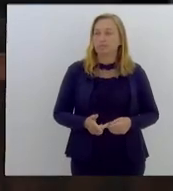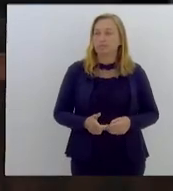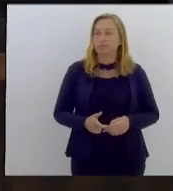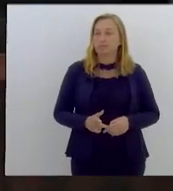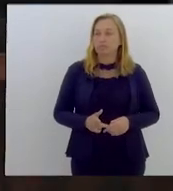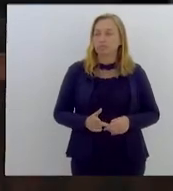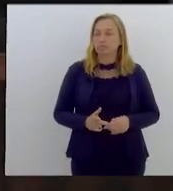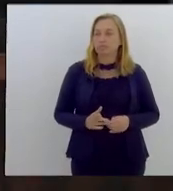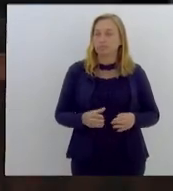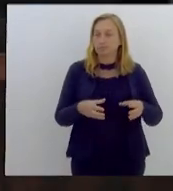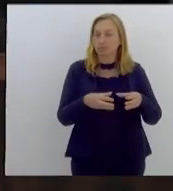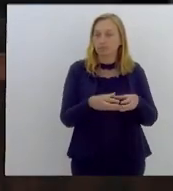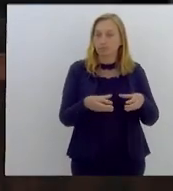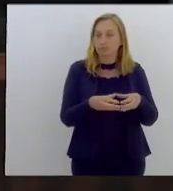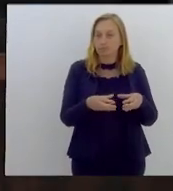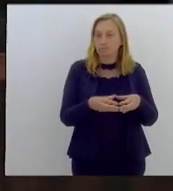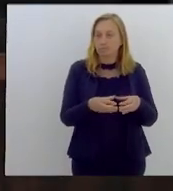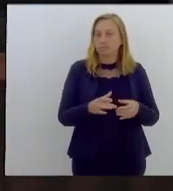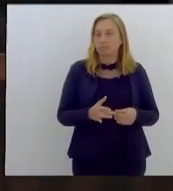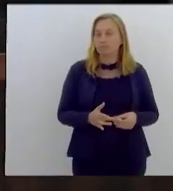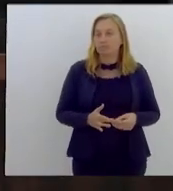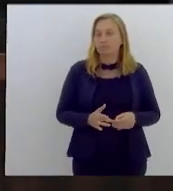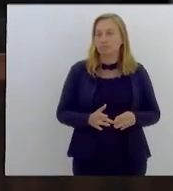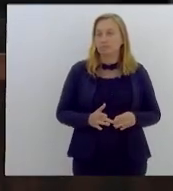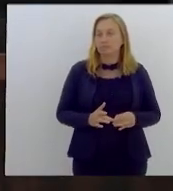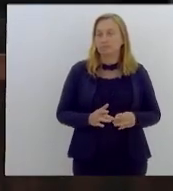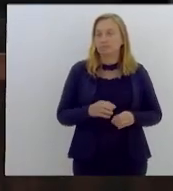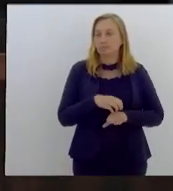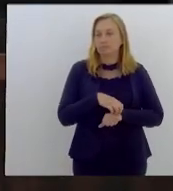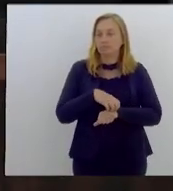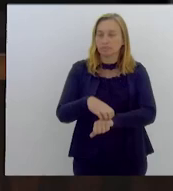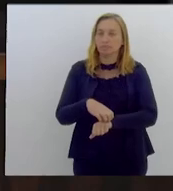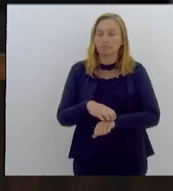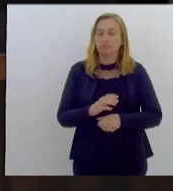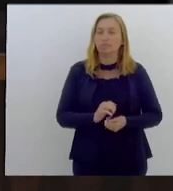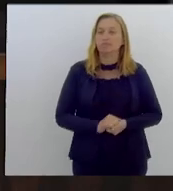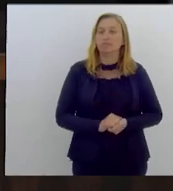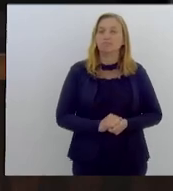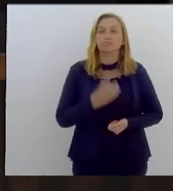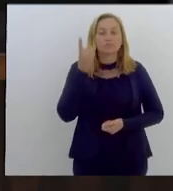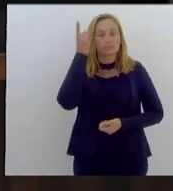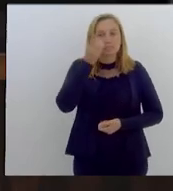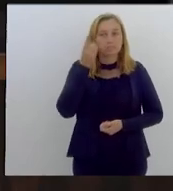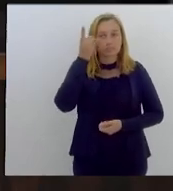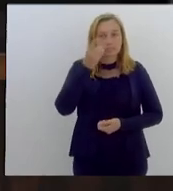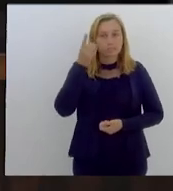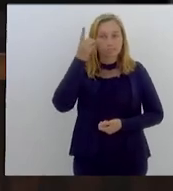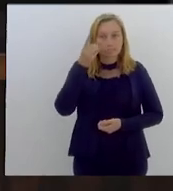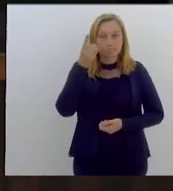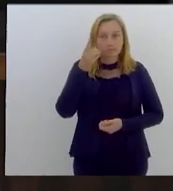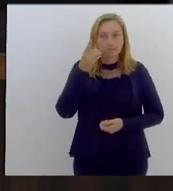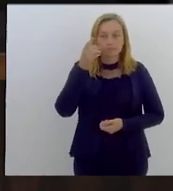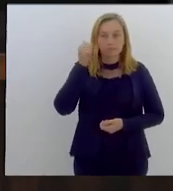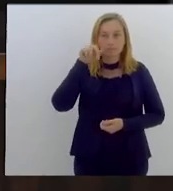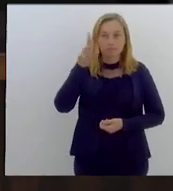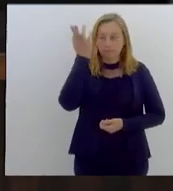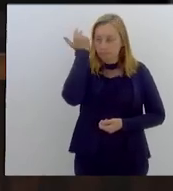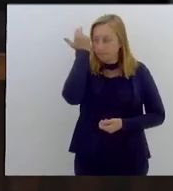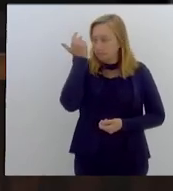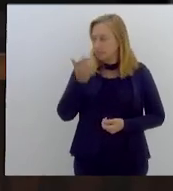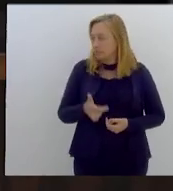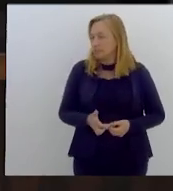Vamos para a Comissão de Transporte, para emitir parecer, deputado Eliomar Coelho.